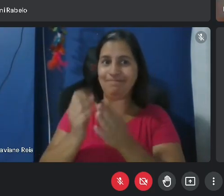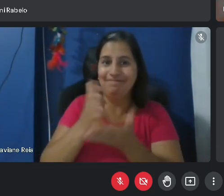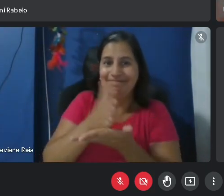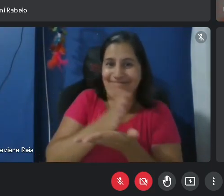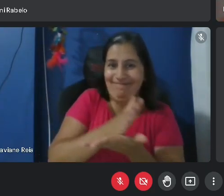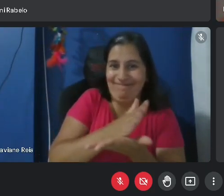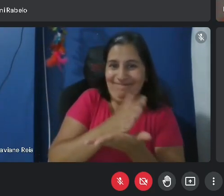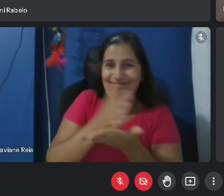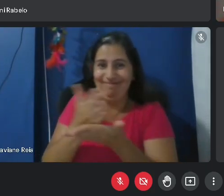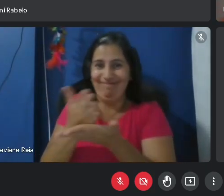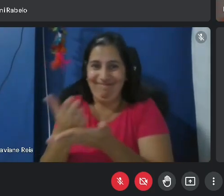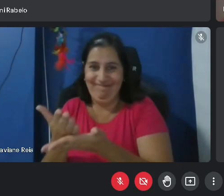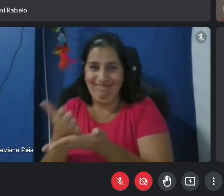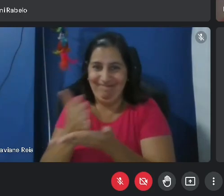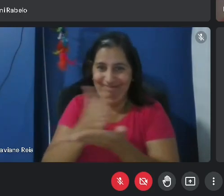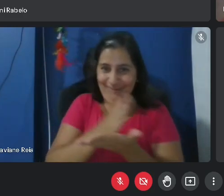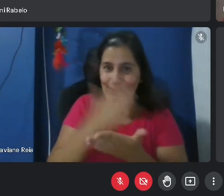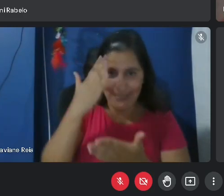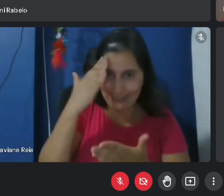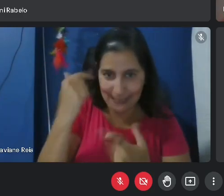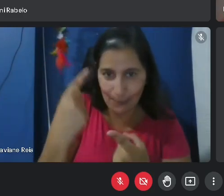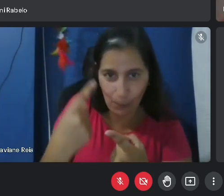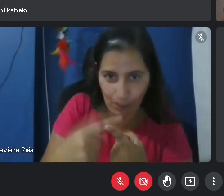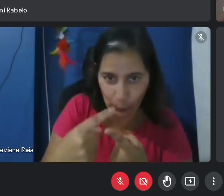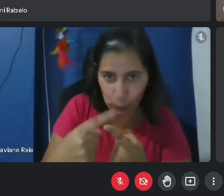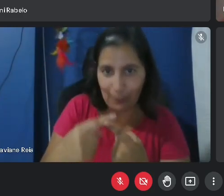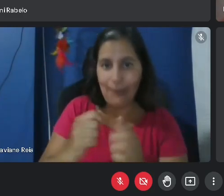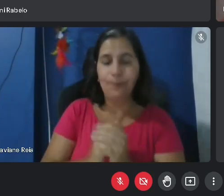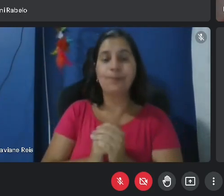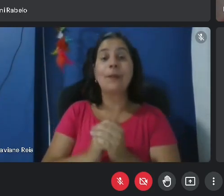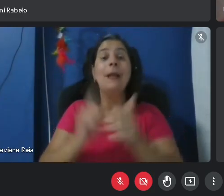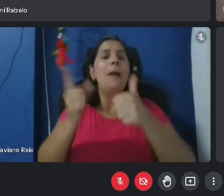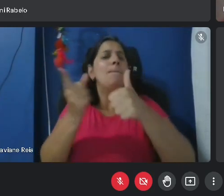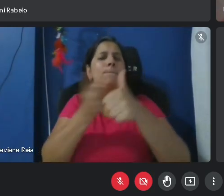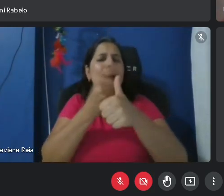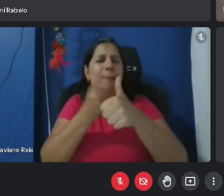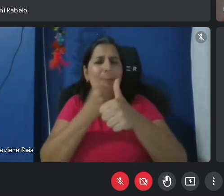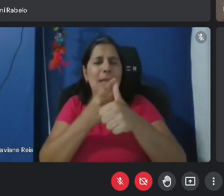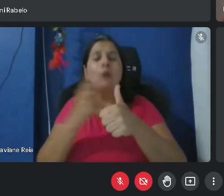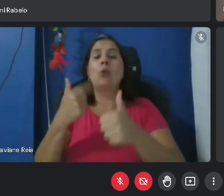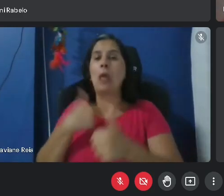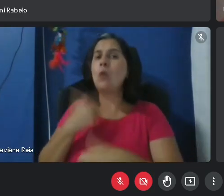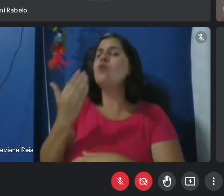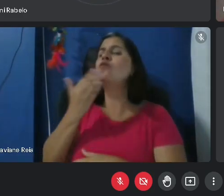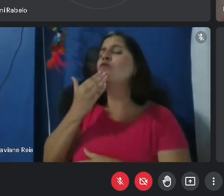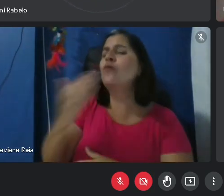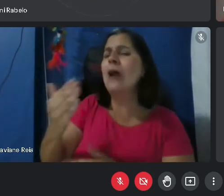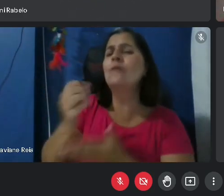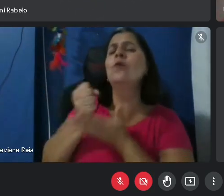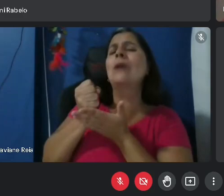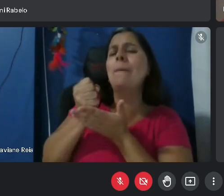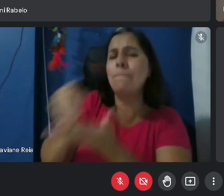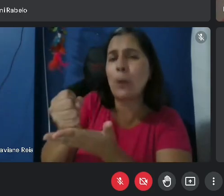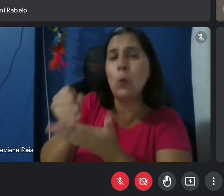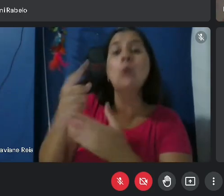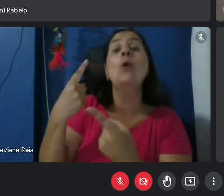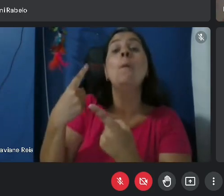50% em mostrar, né? Então, está um meio termo. Por quê? Primeiro